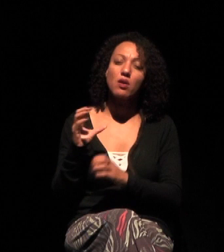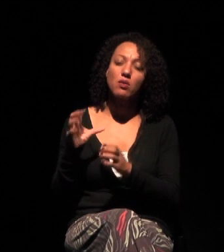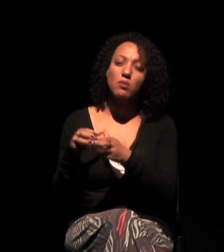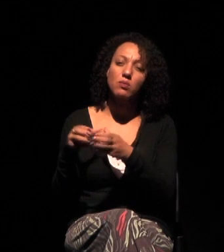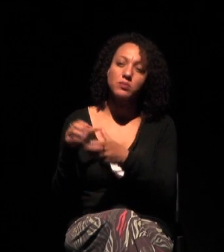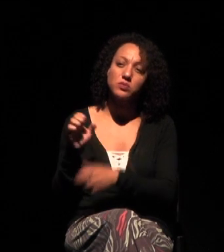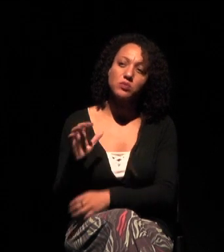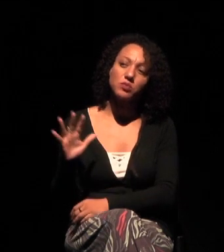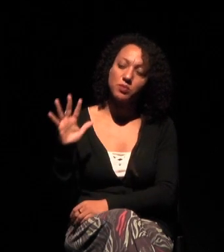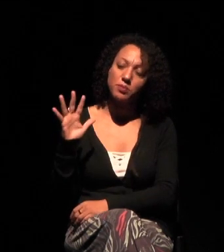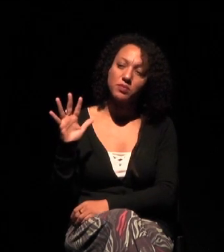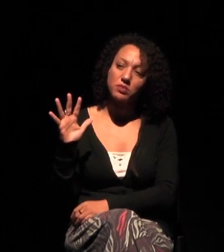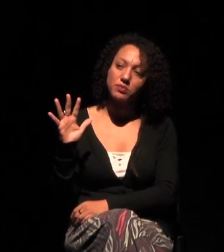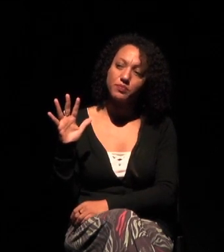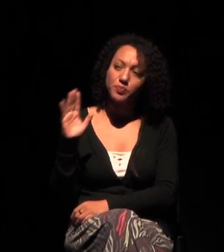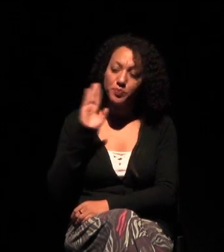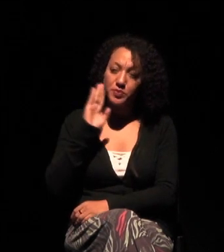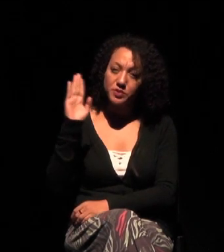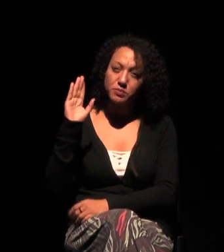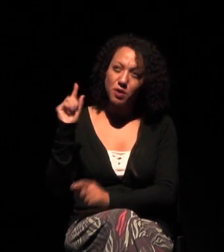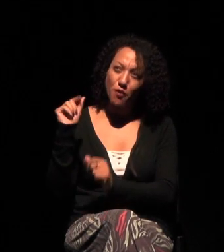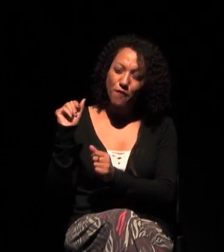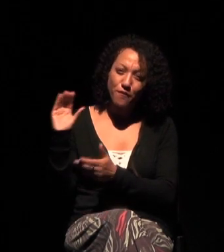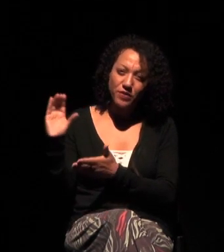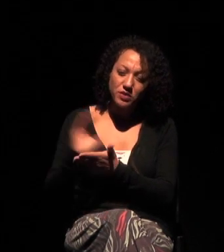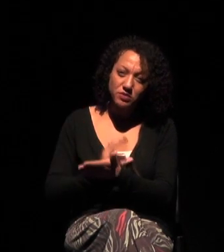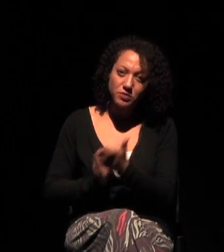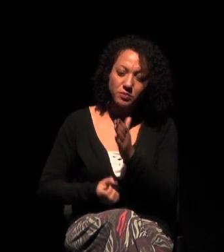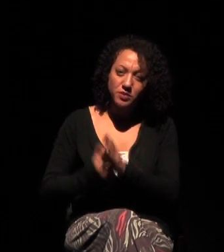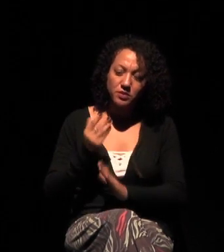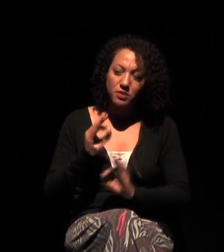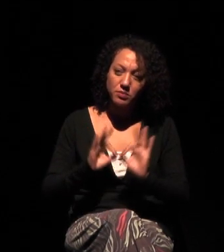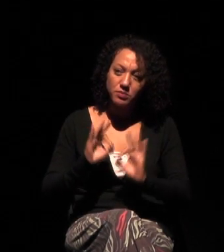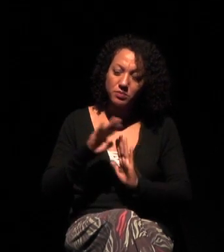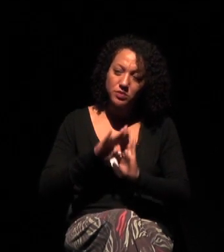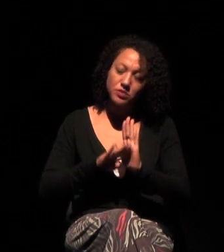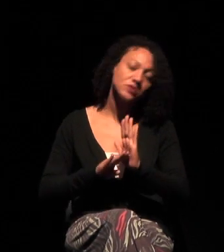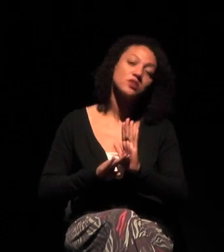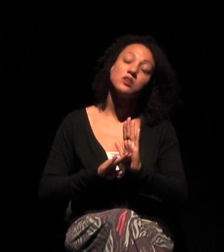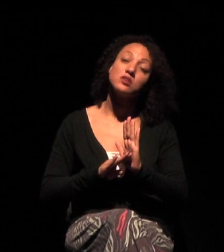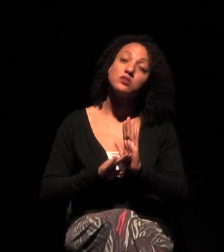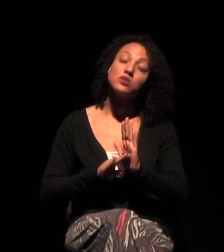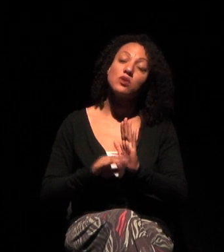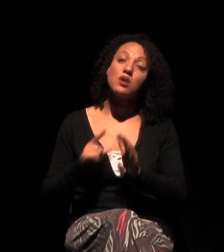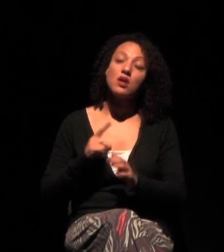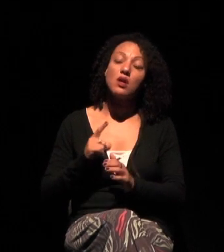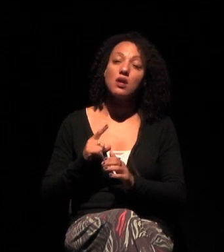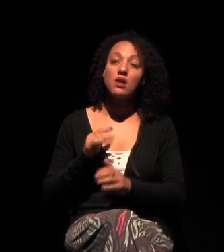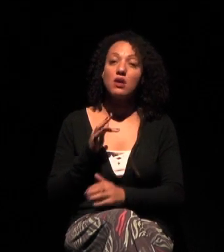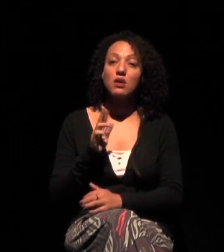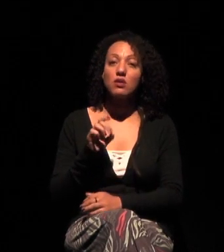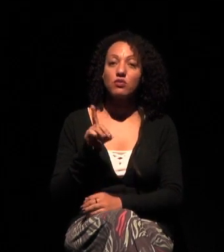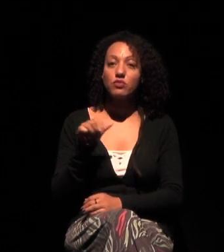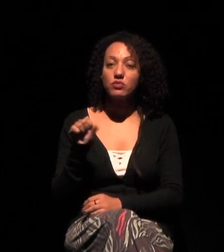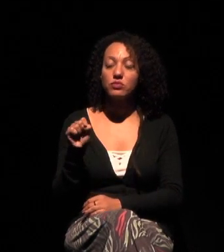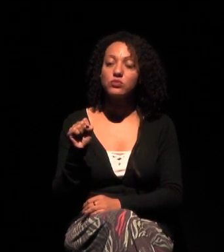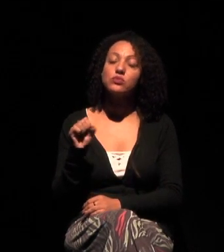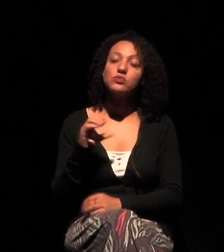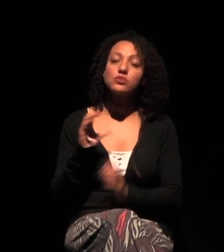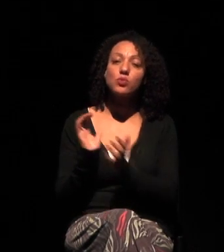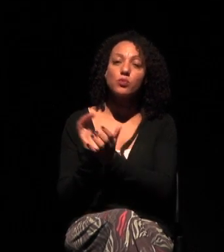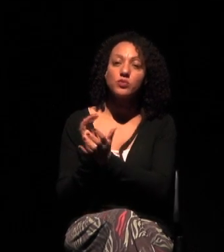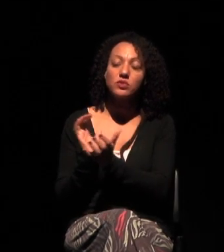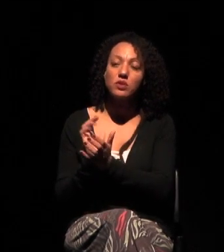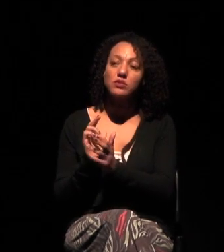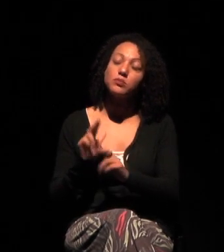apenas free que o principal financiamento para a criação deste projecto foi foram fundos comunitários portanto é do conhecimento da comissão